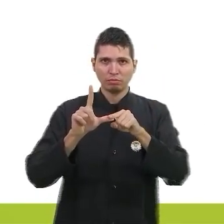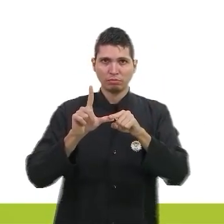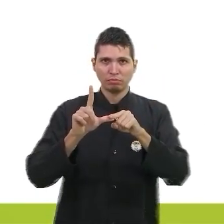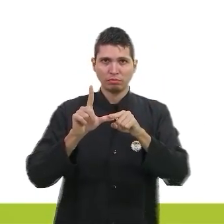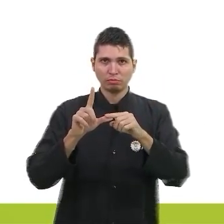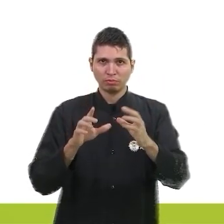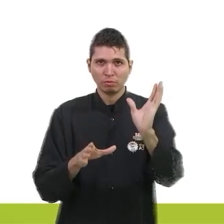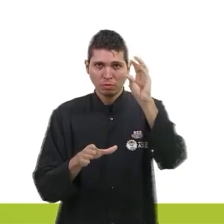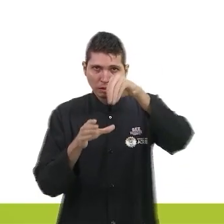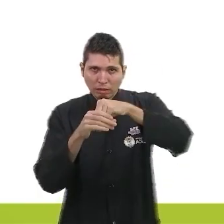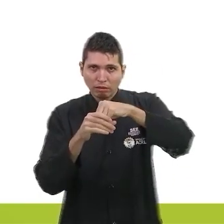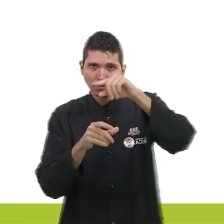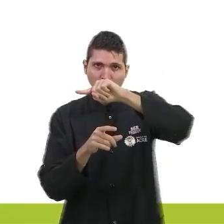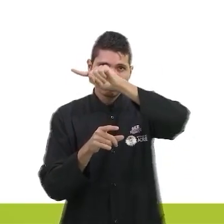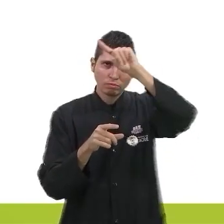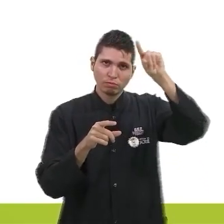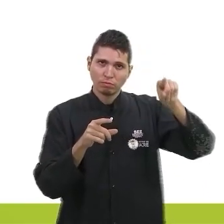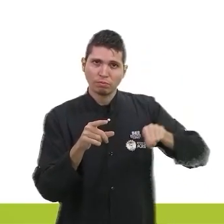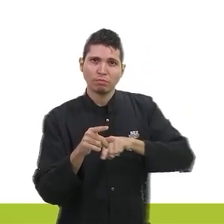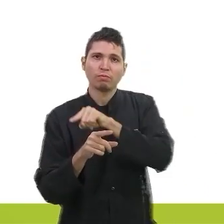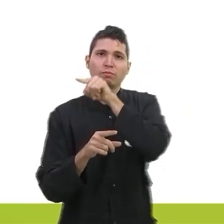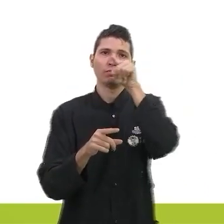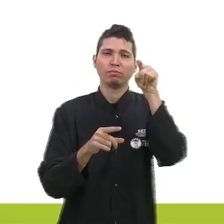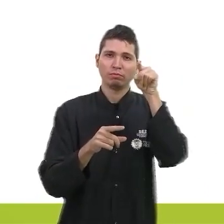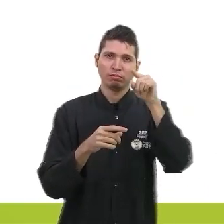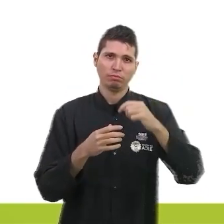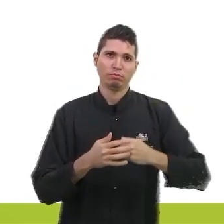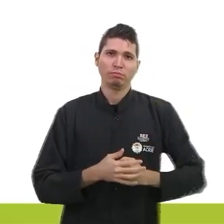ficar mais claro, vamos fazer um exemplo.